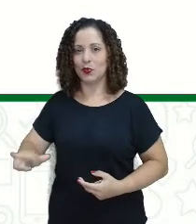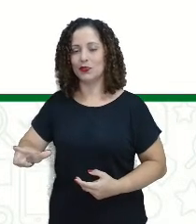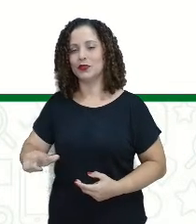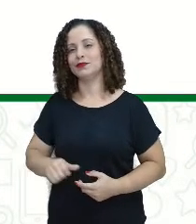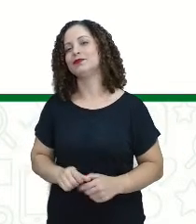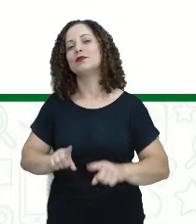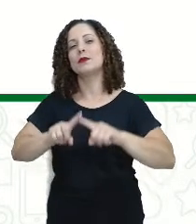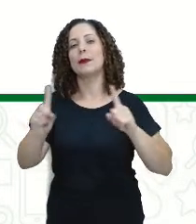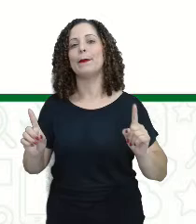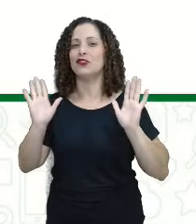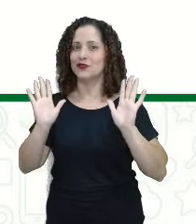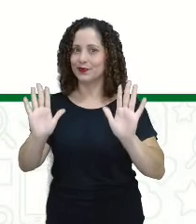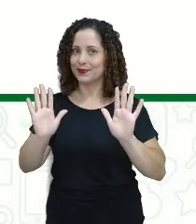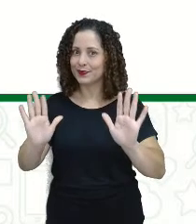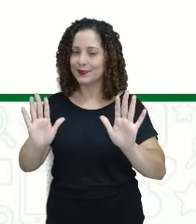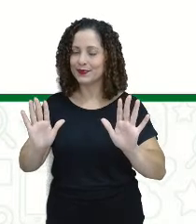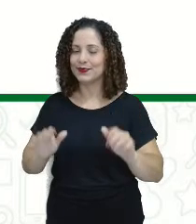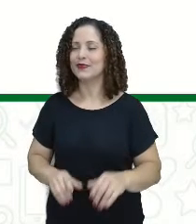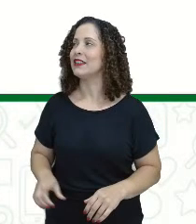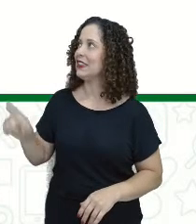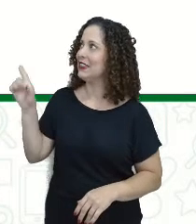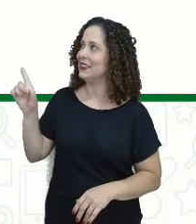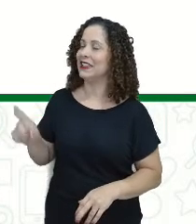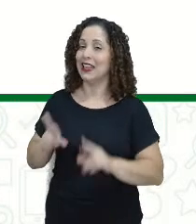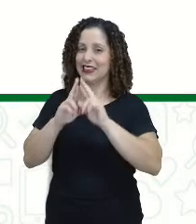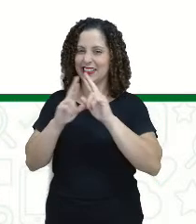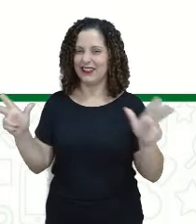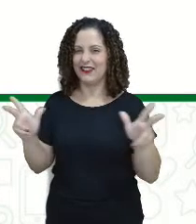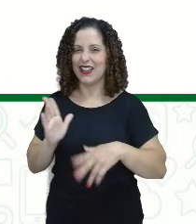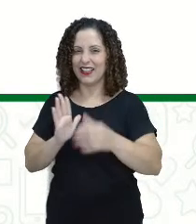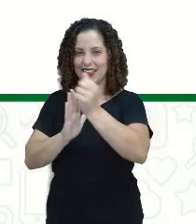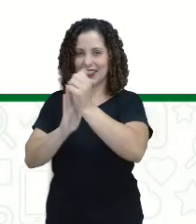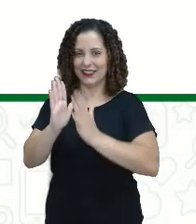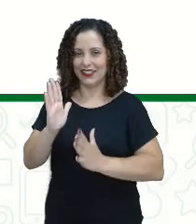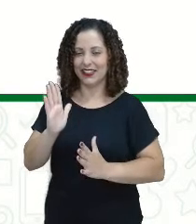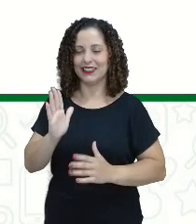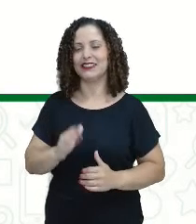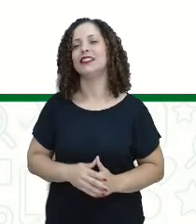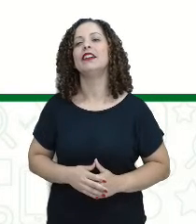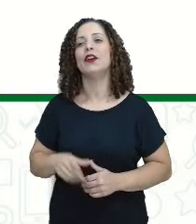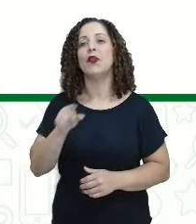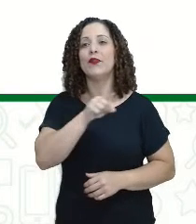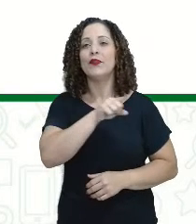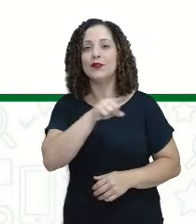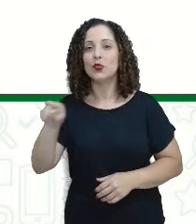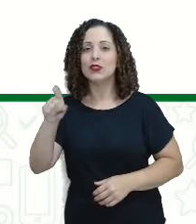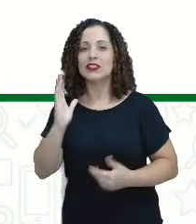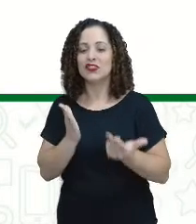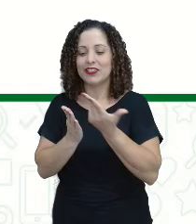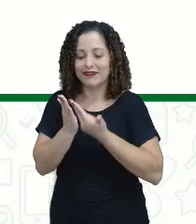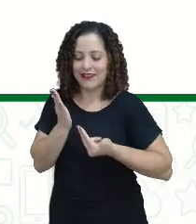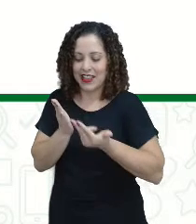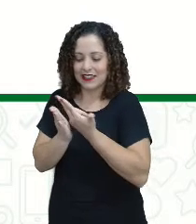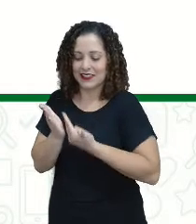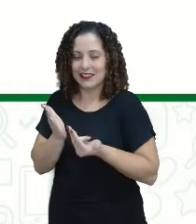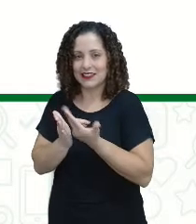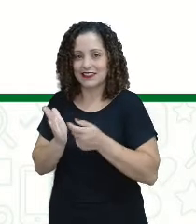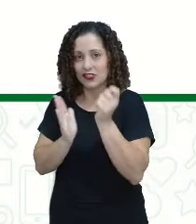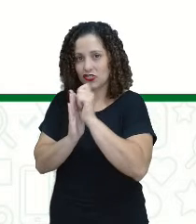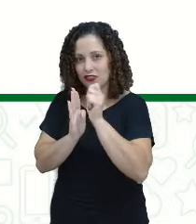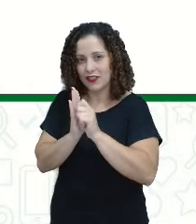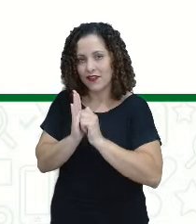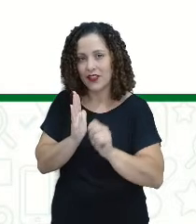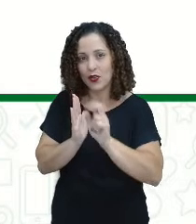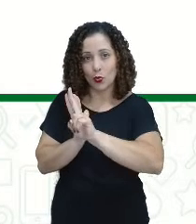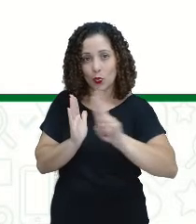hein? A atividade de hoje é outra. Eu quero que vocês desenhem e escrevam o nome de